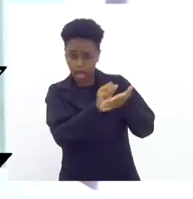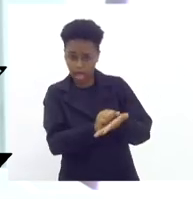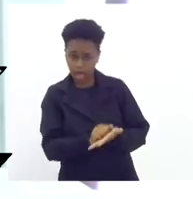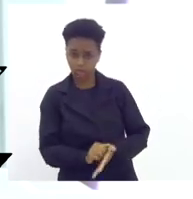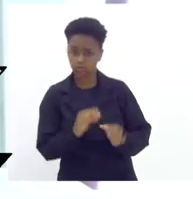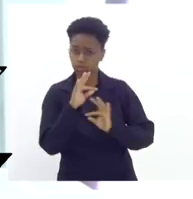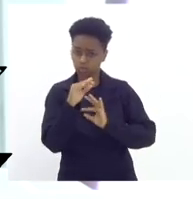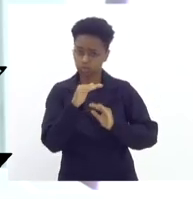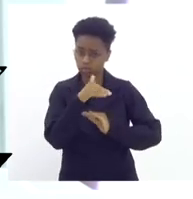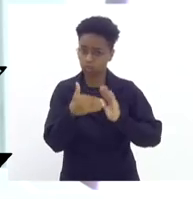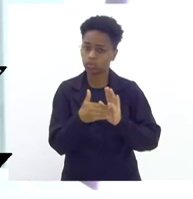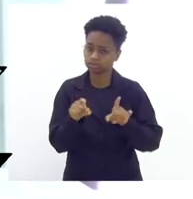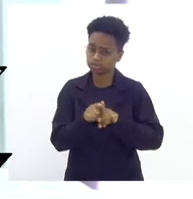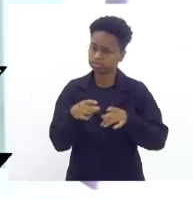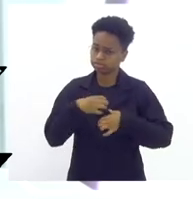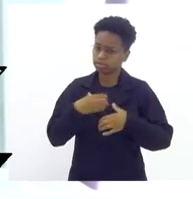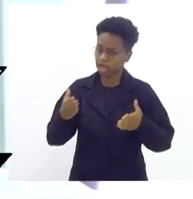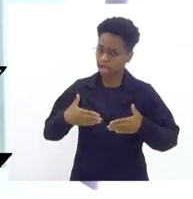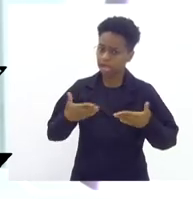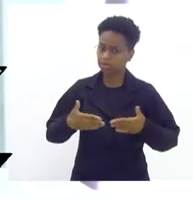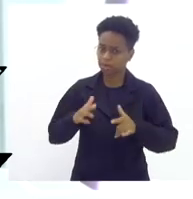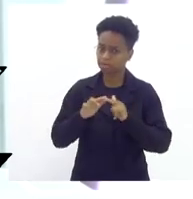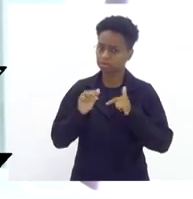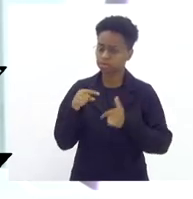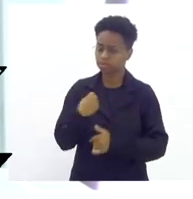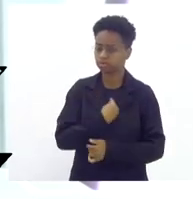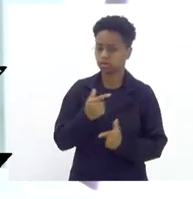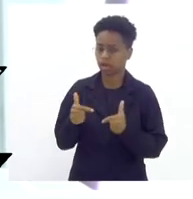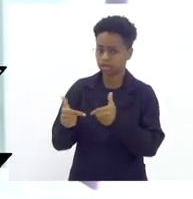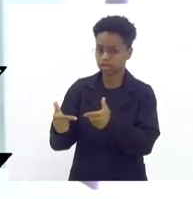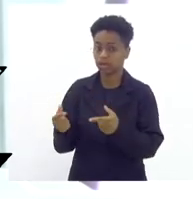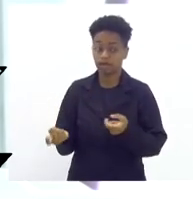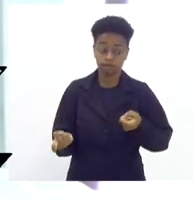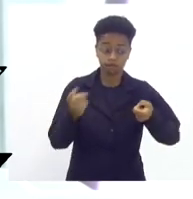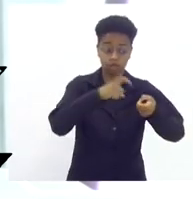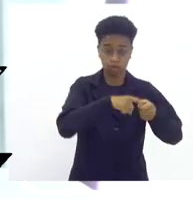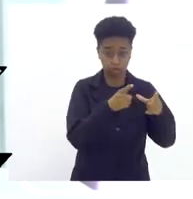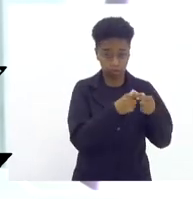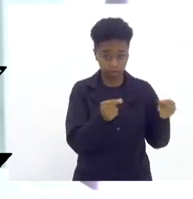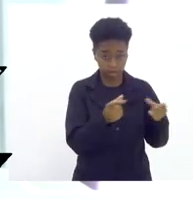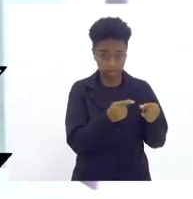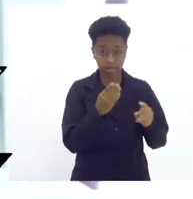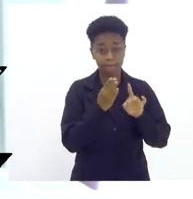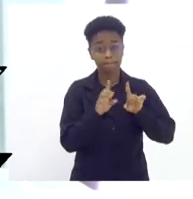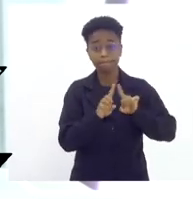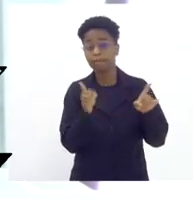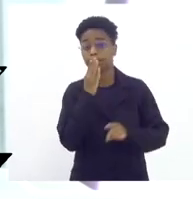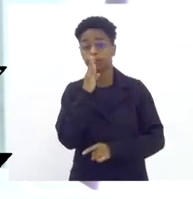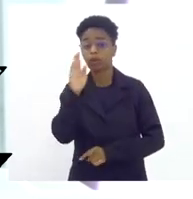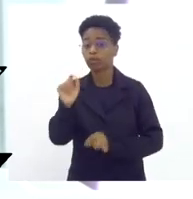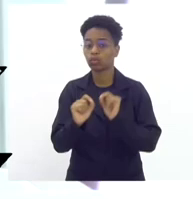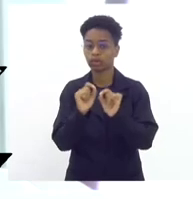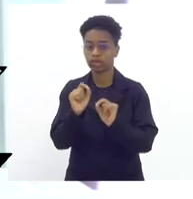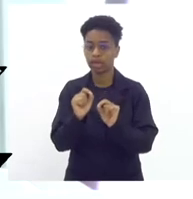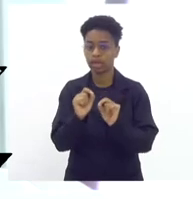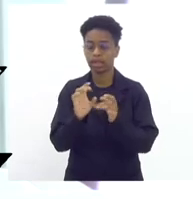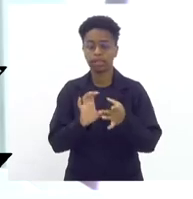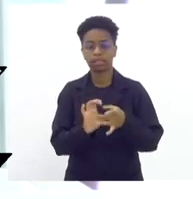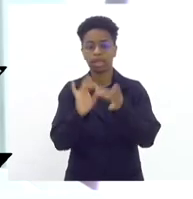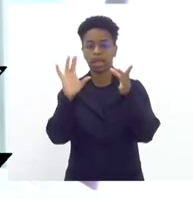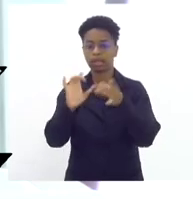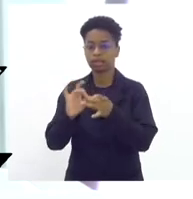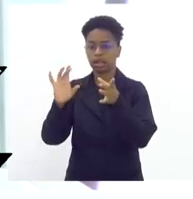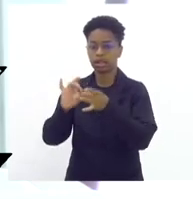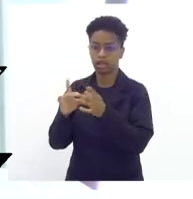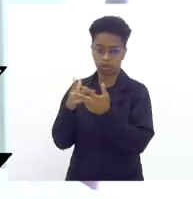ficaram bastante empolgado com as nossas ações e foi voltaram para Brasília prometendo destravar algumas coisas